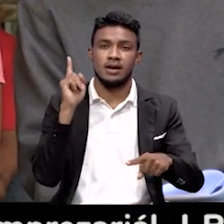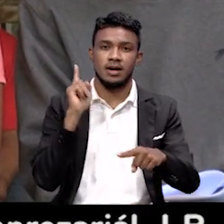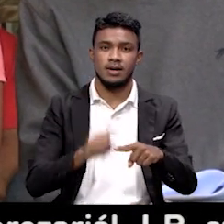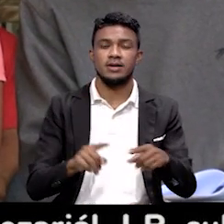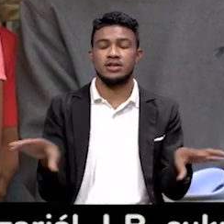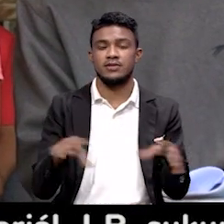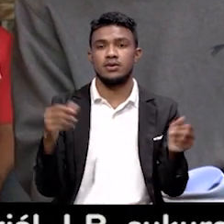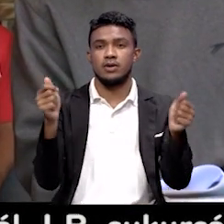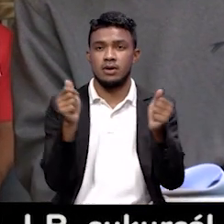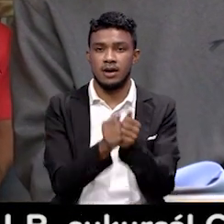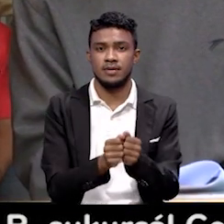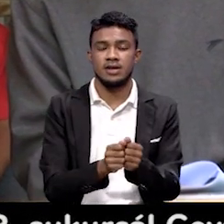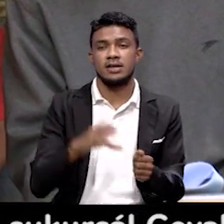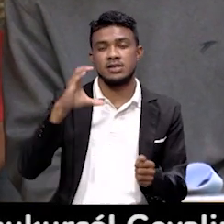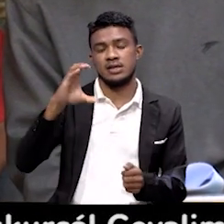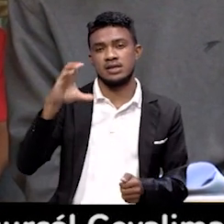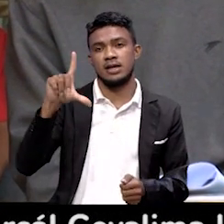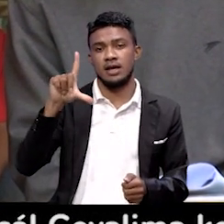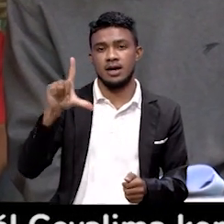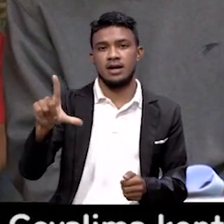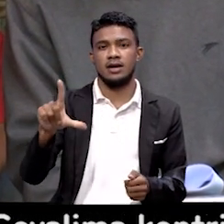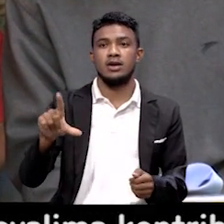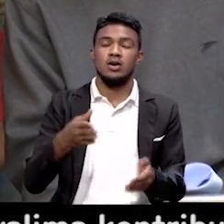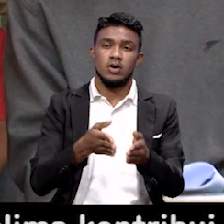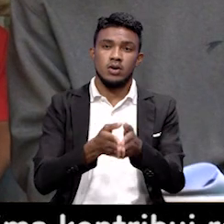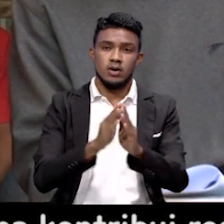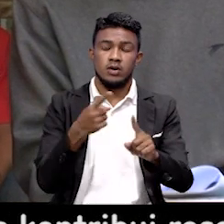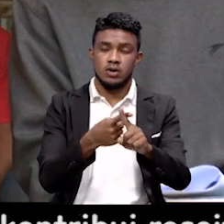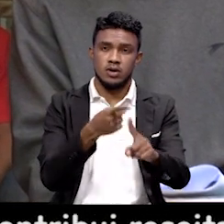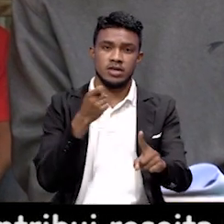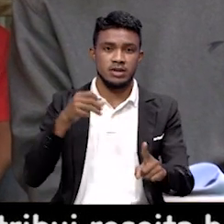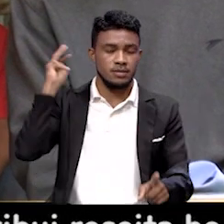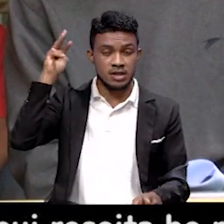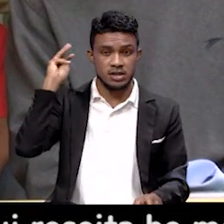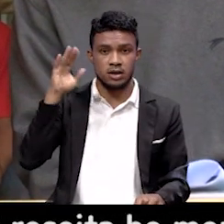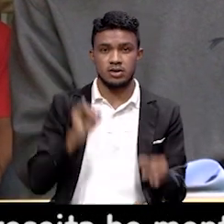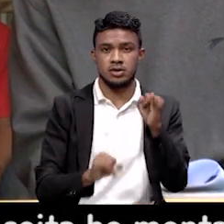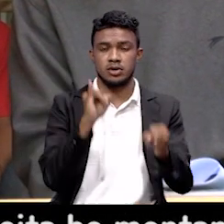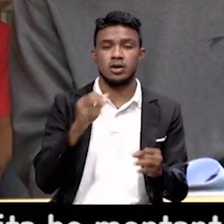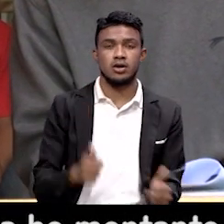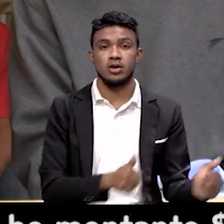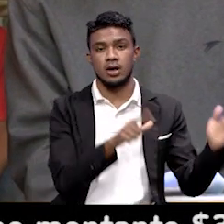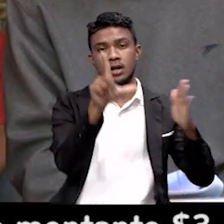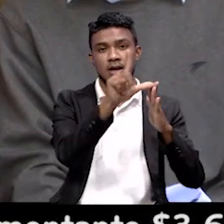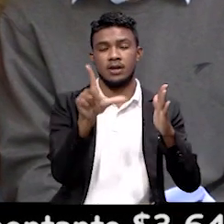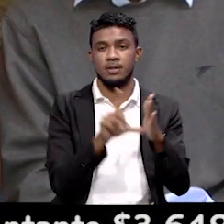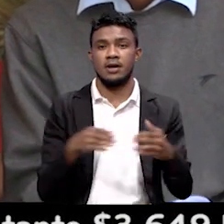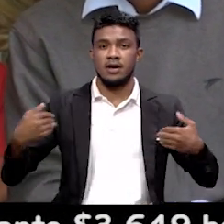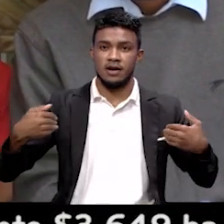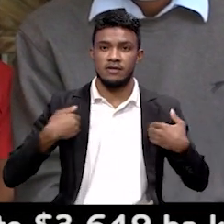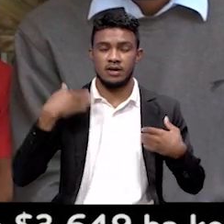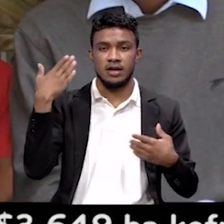ami, hodihein decisão justo, husi Ministério Justiça, tuir le hirak nebe vigora ona,